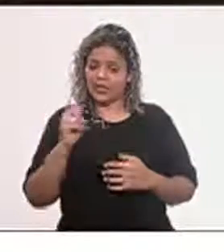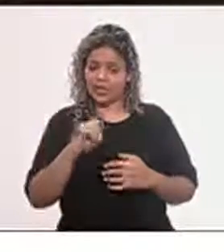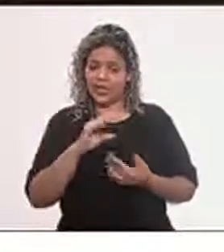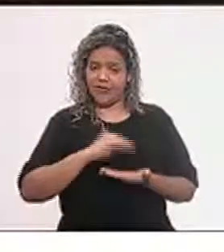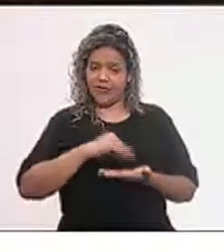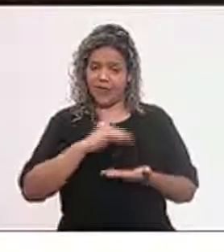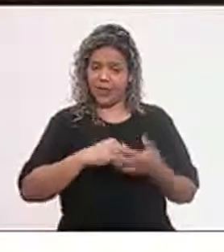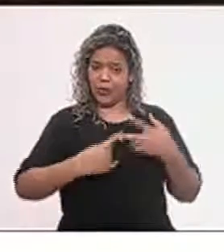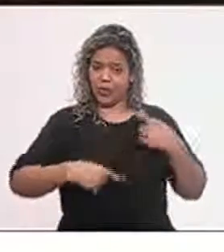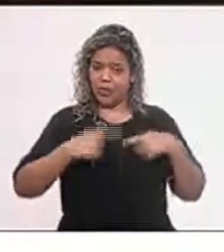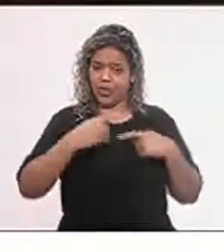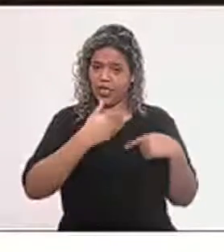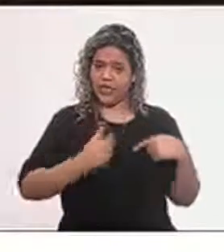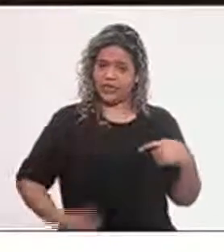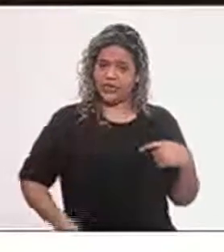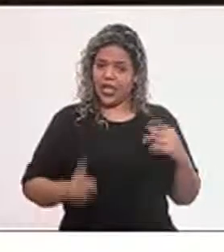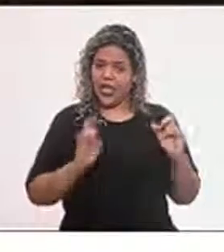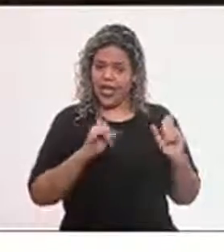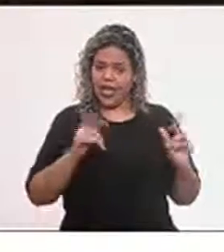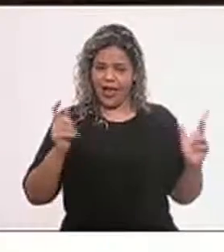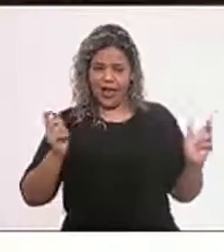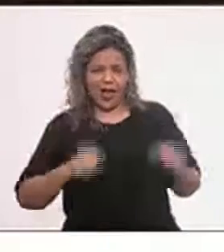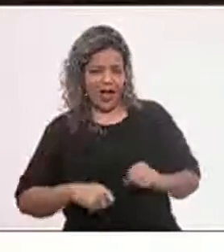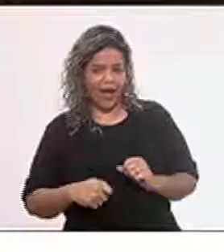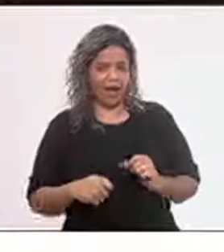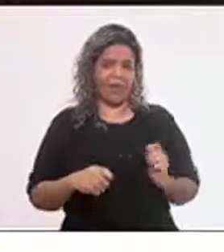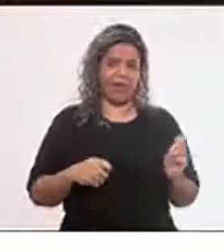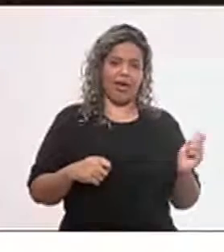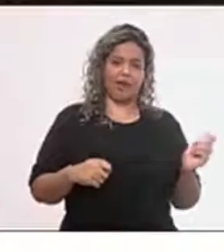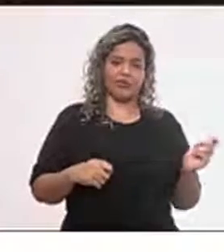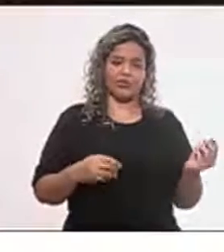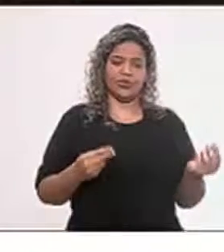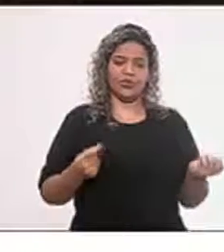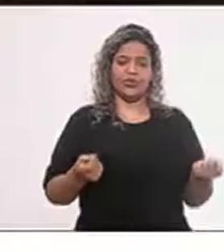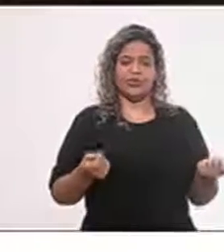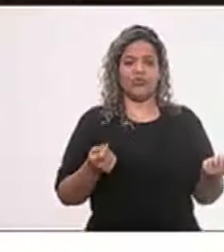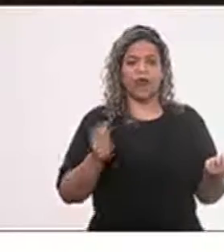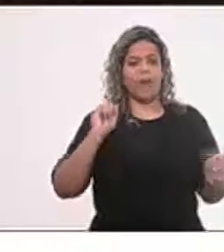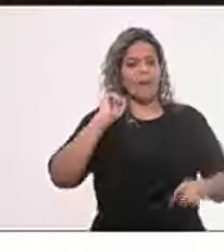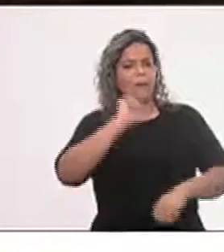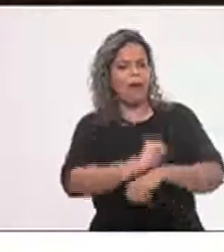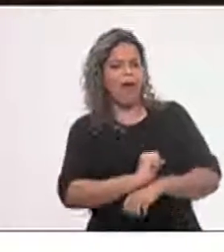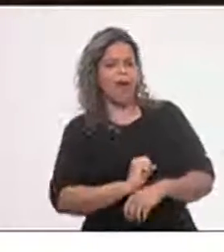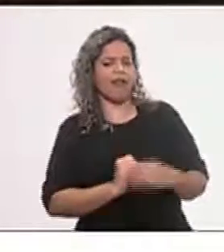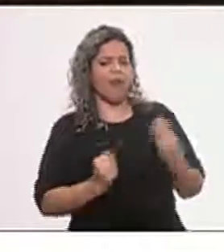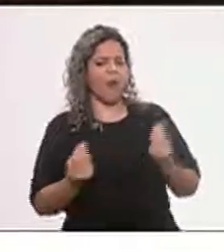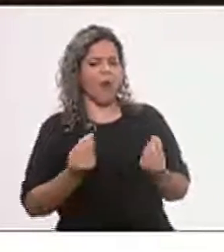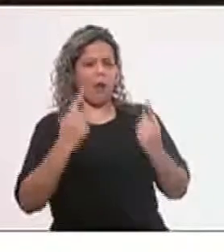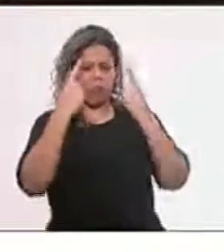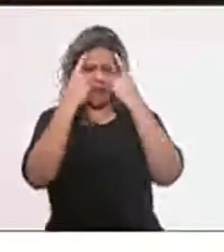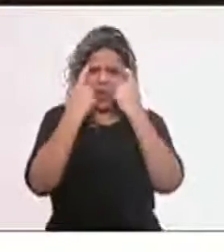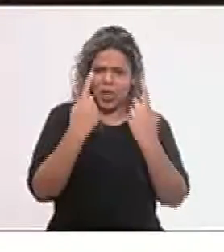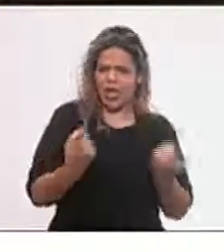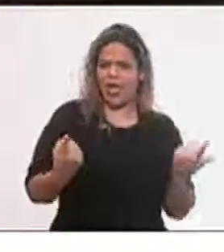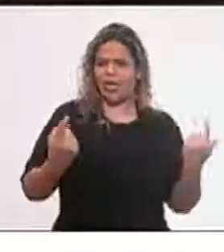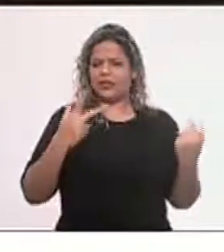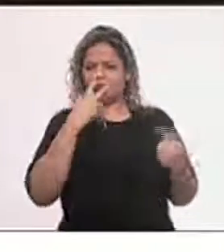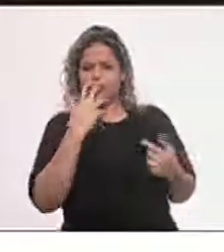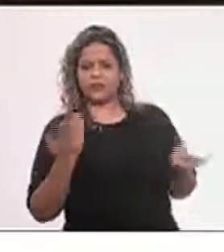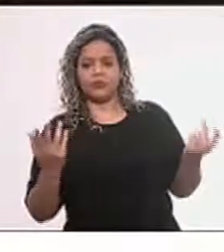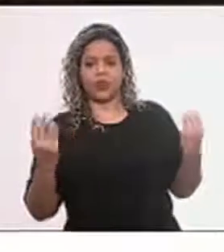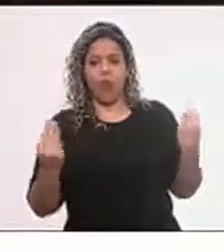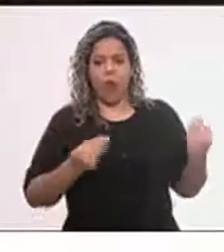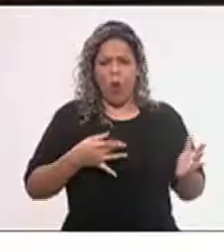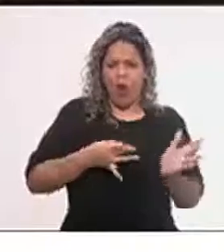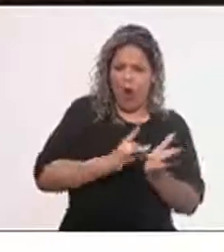de uma política pública que seja capaz de frear essa sanha de violência sangrenta,